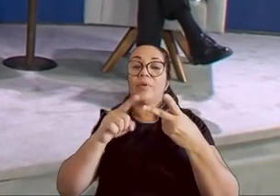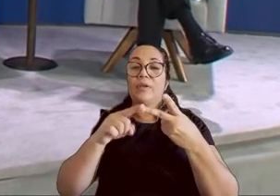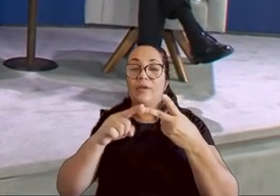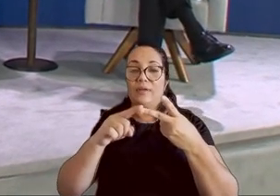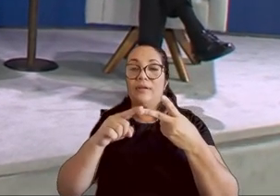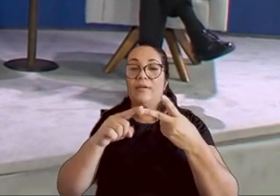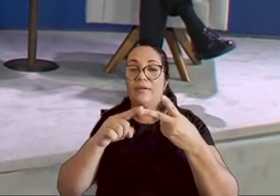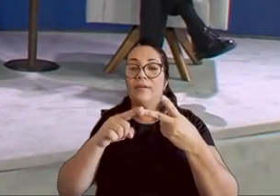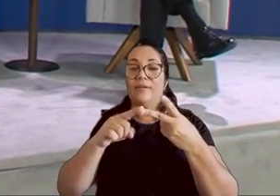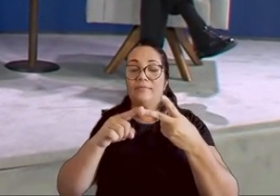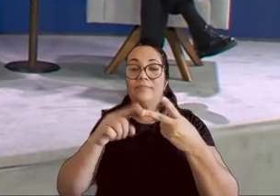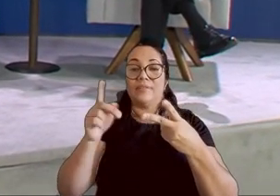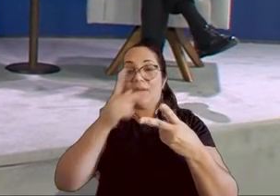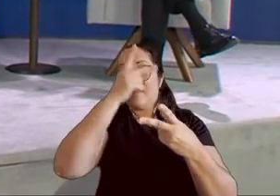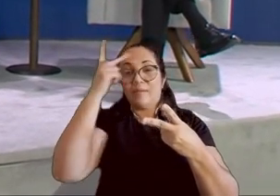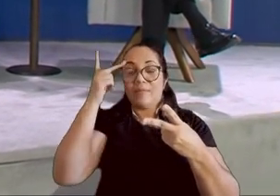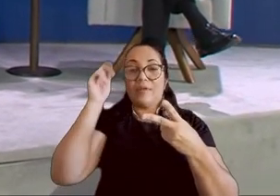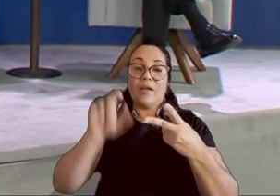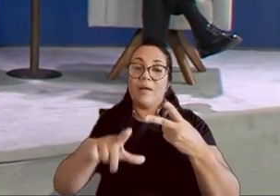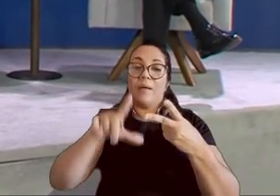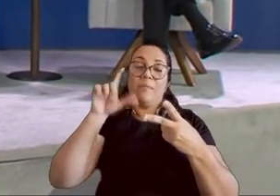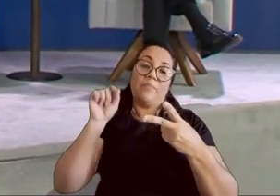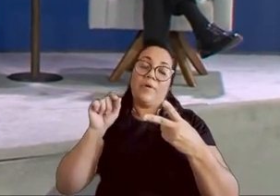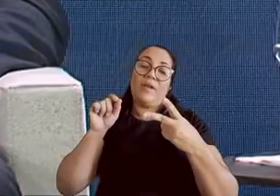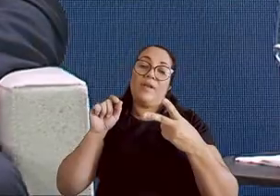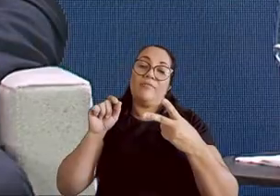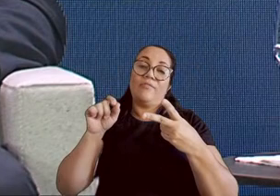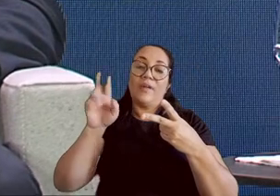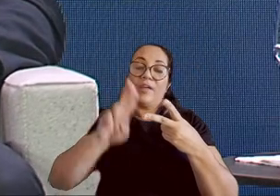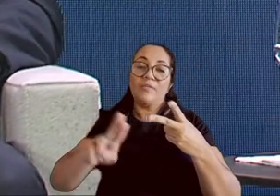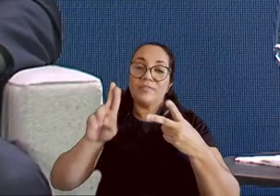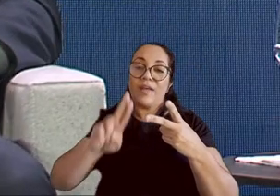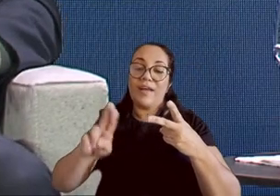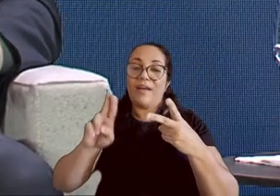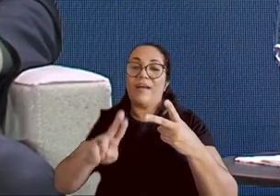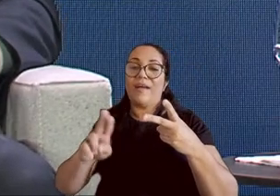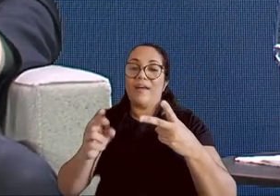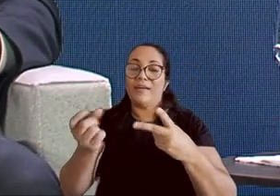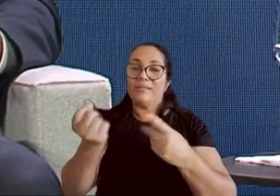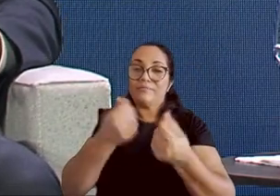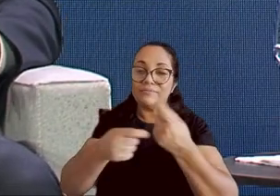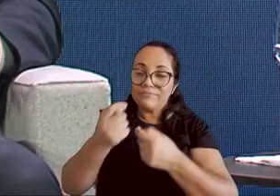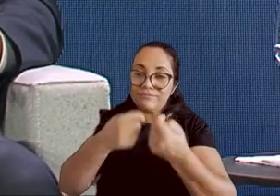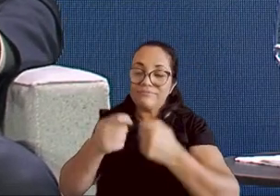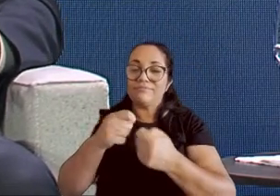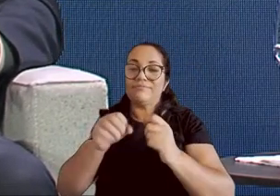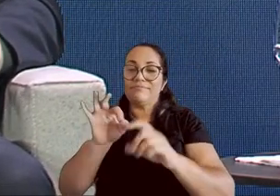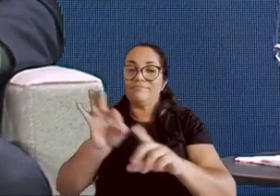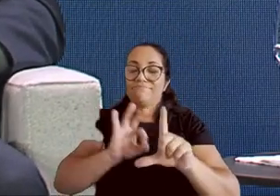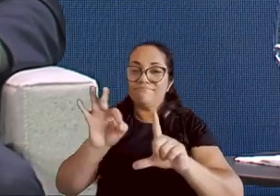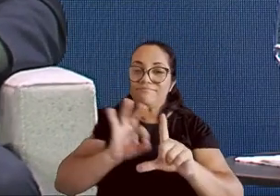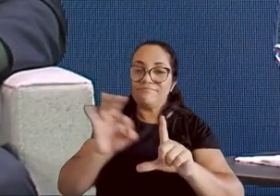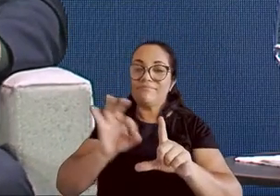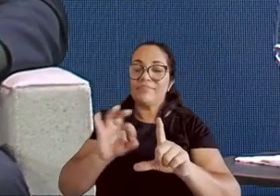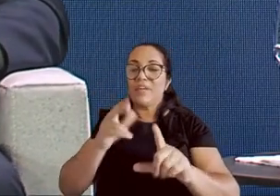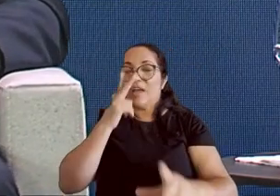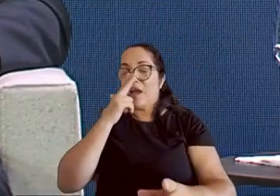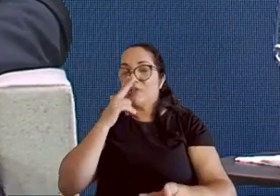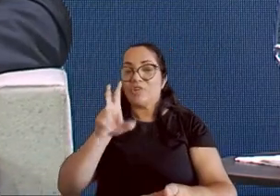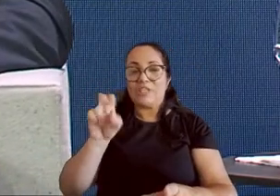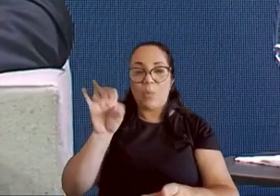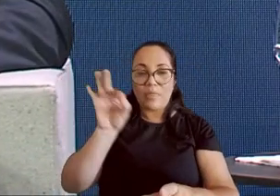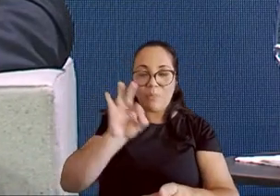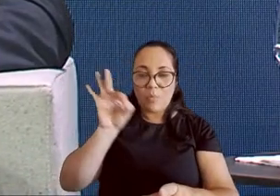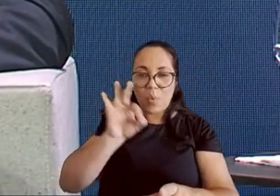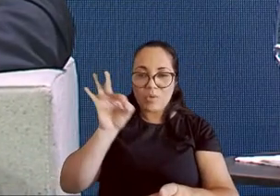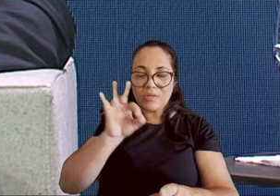prefere ter ali marcado na curva não vê a volatilidade então eu diria que mais da metade dos investidores continuam